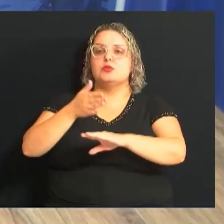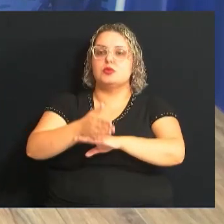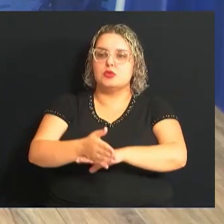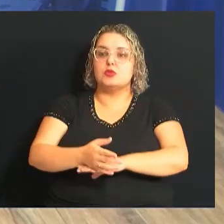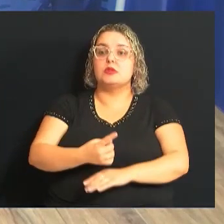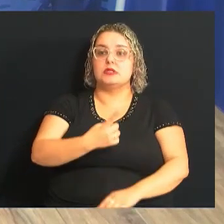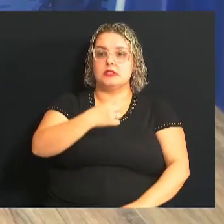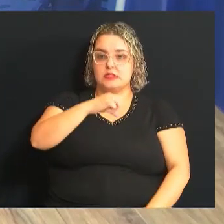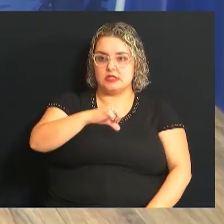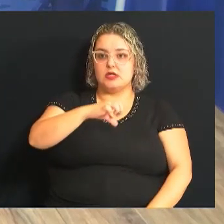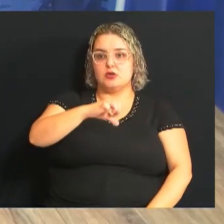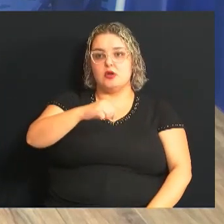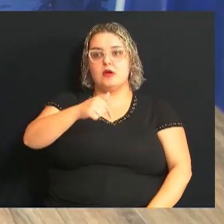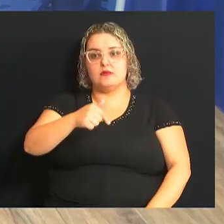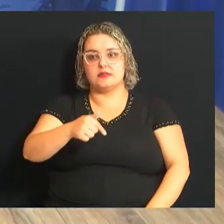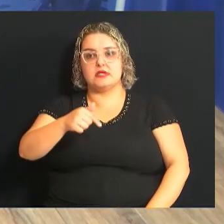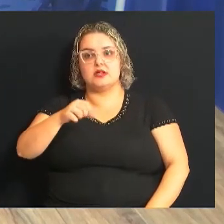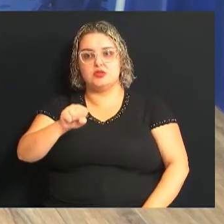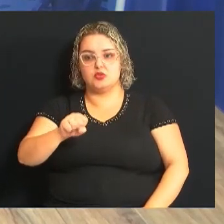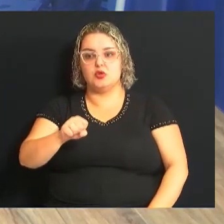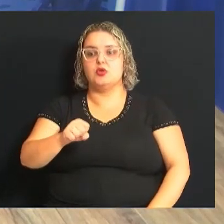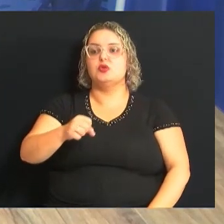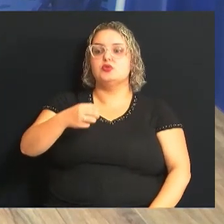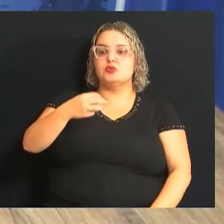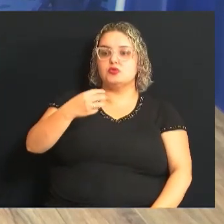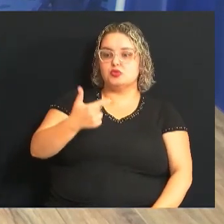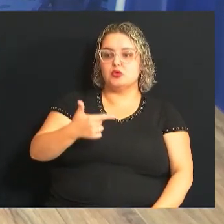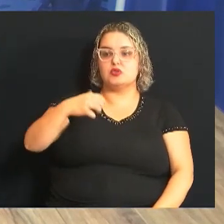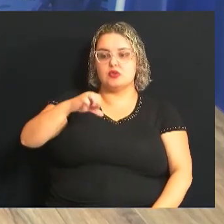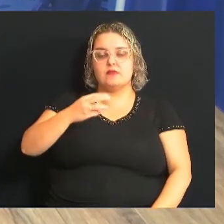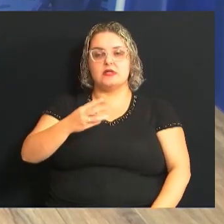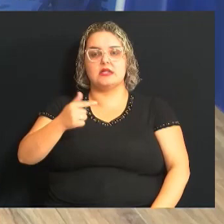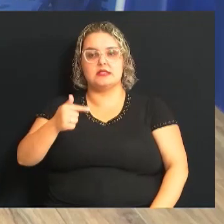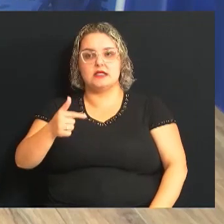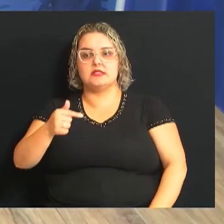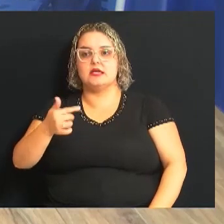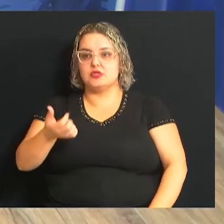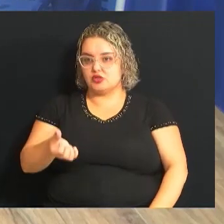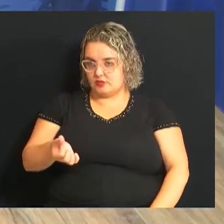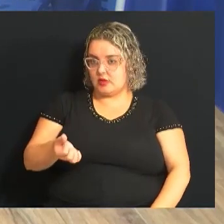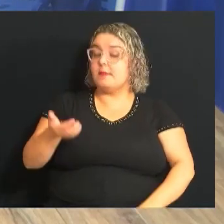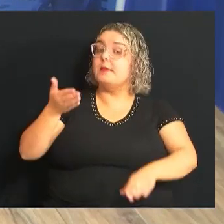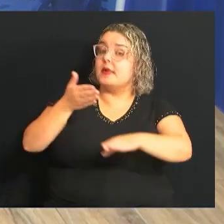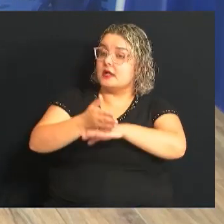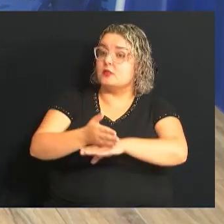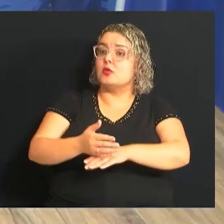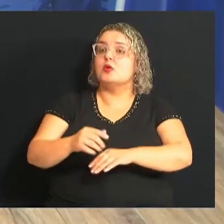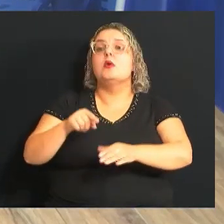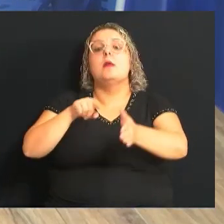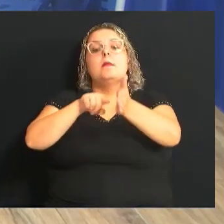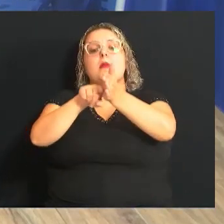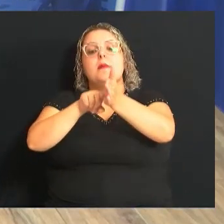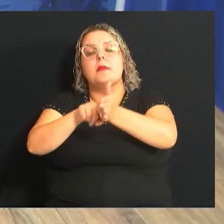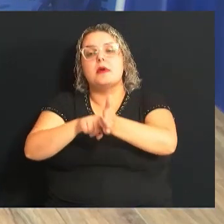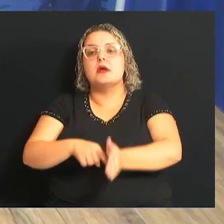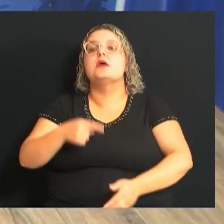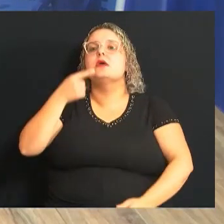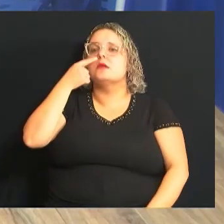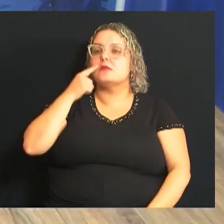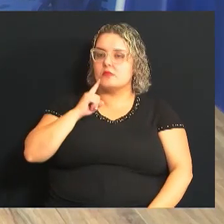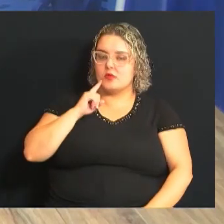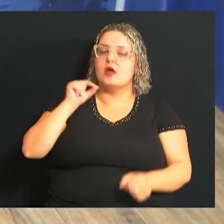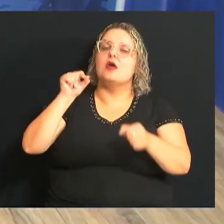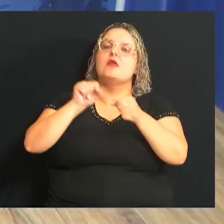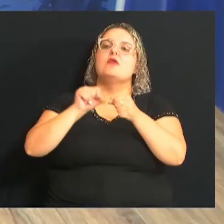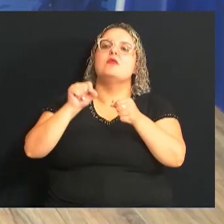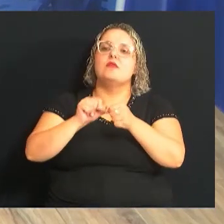19 97829 3776. Participe, mande o seu questionamento que a Viviane Novaes faz